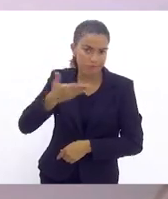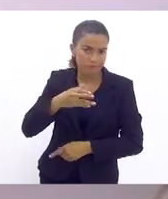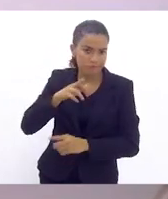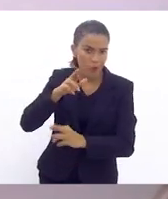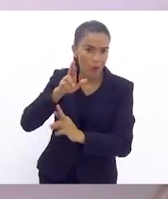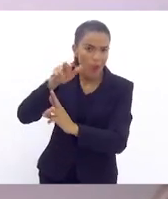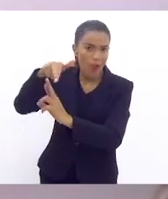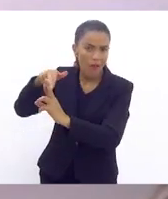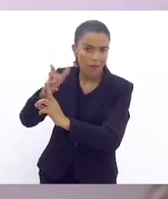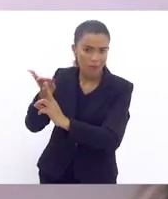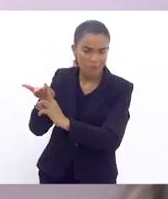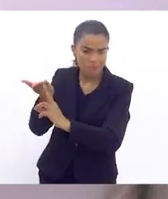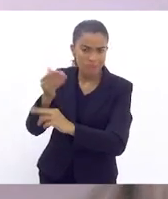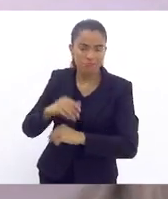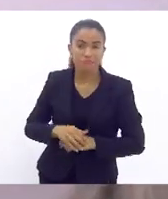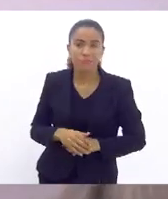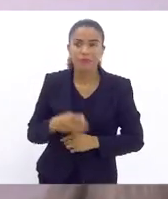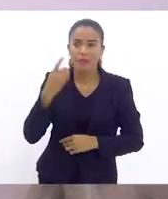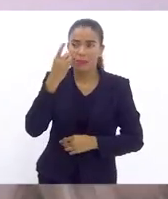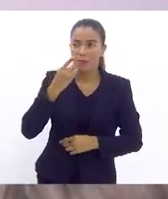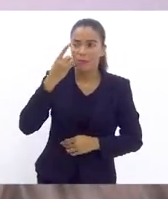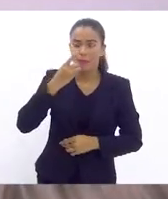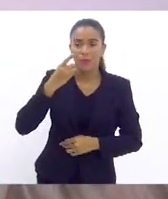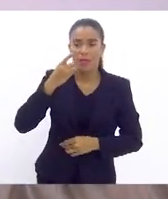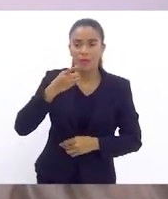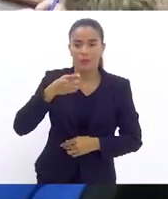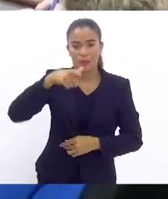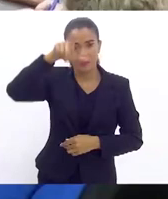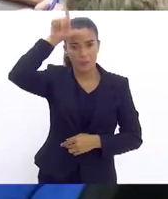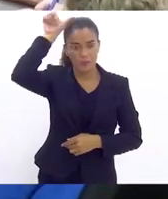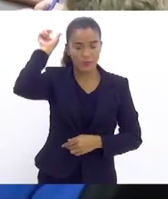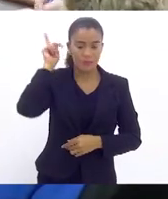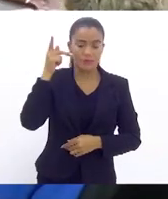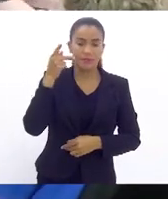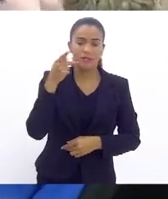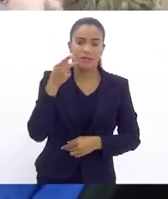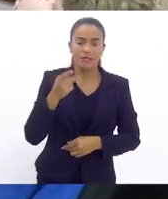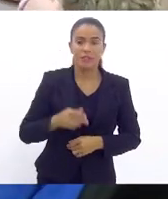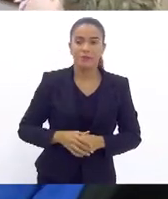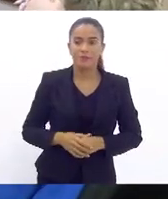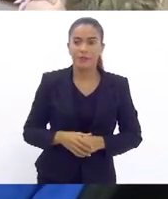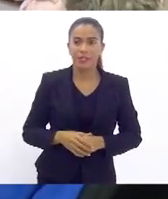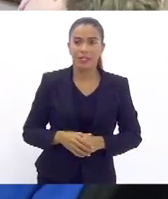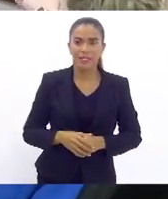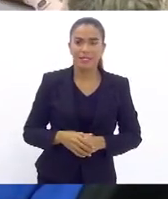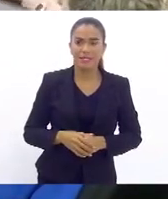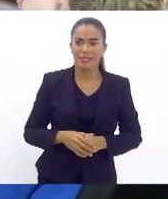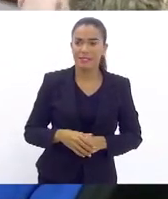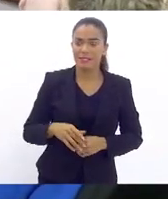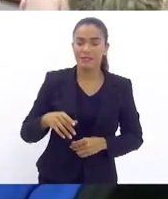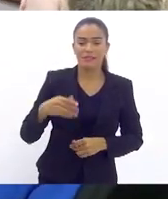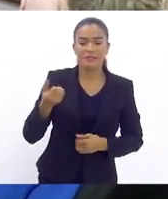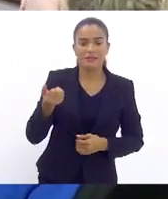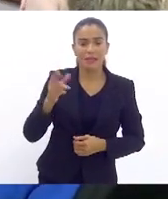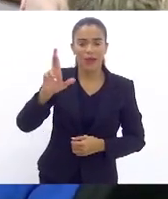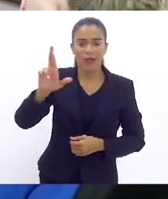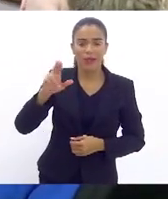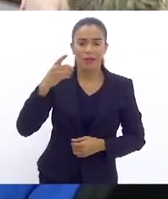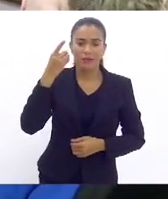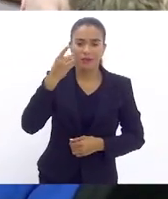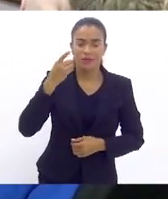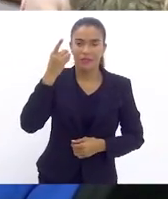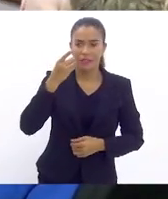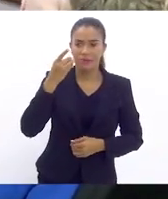referência vossa excelência anteriormente Deputado Luiz Paulo senhora Presidente um minuto e meio